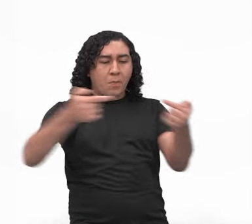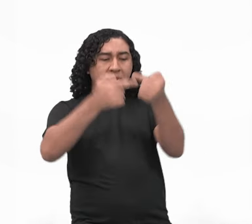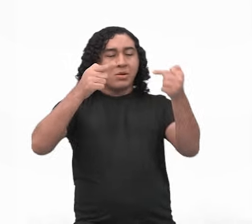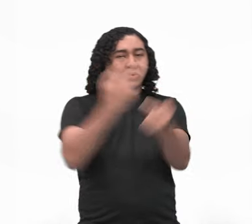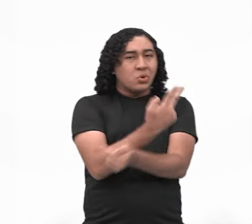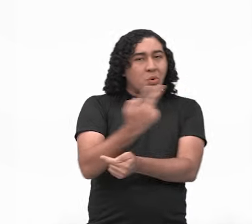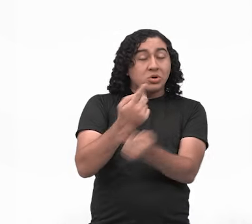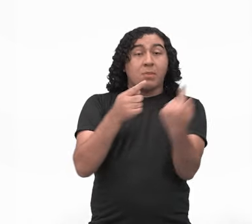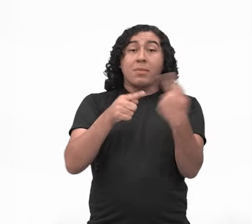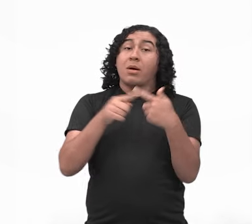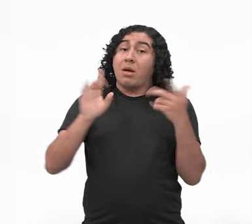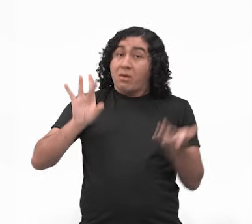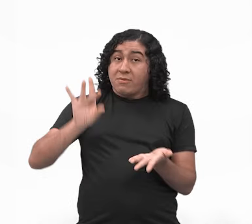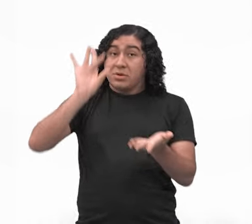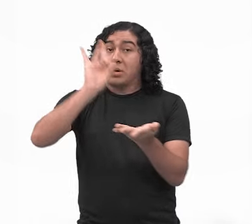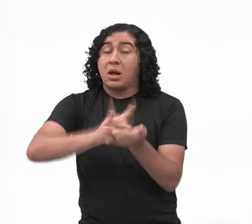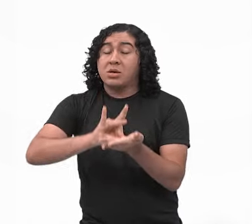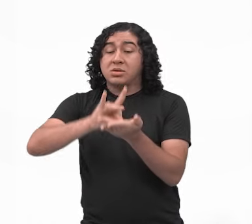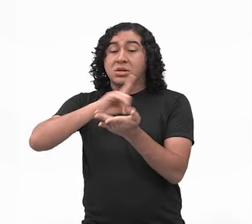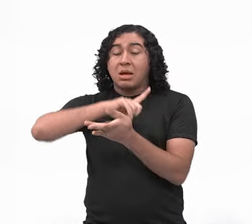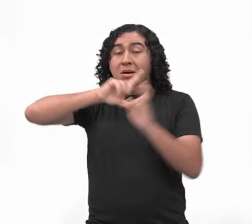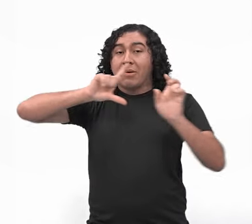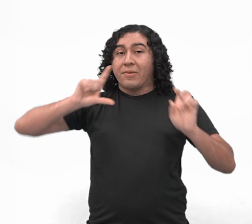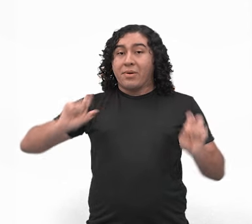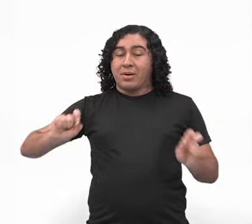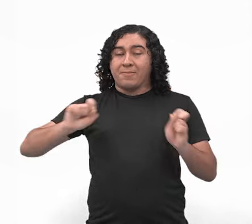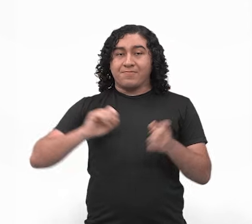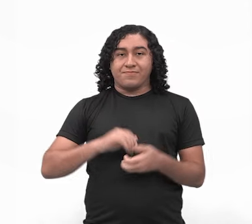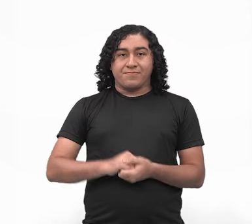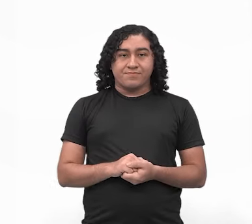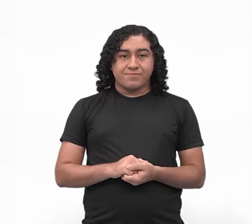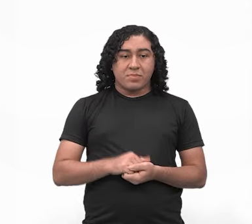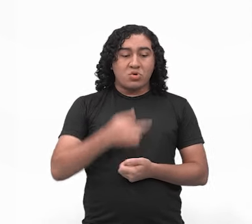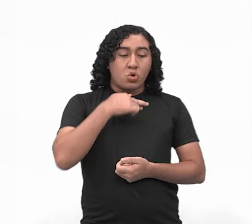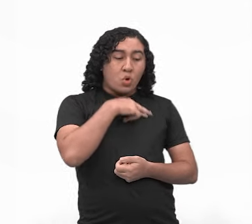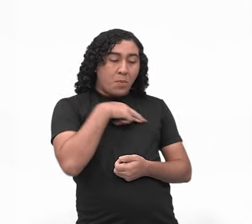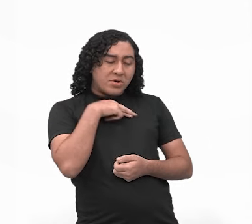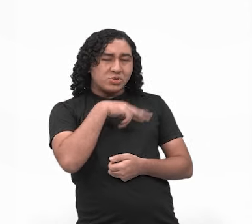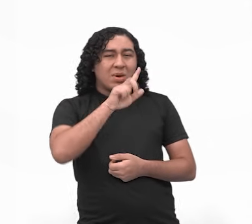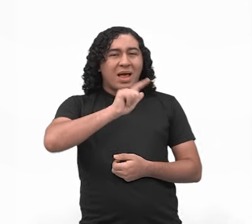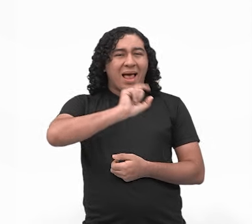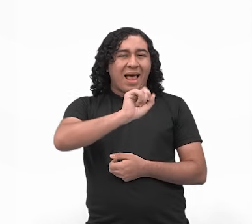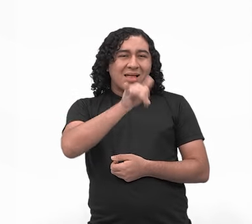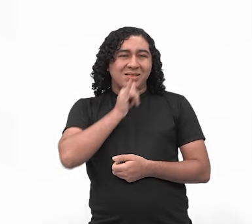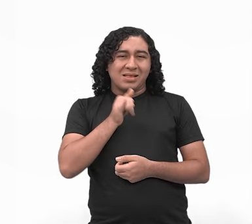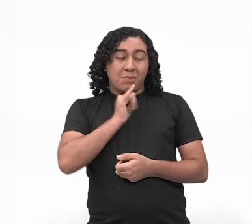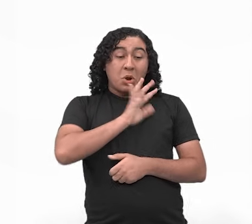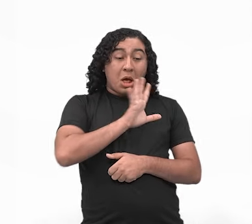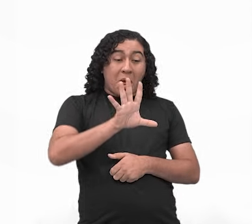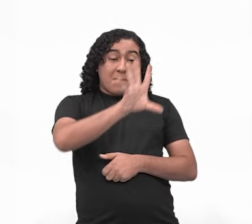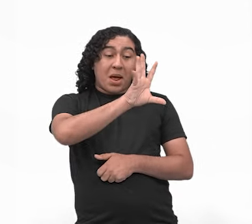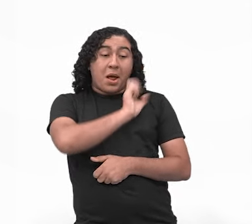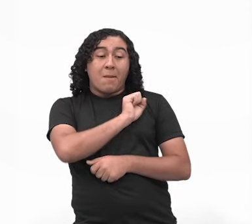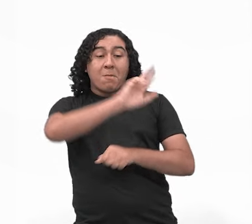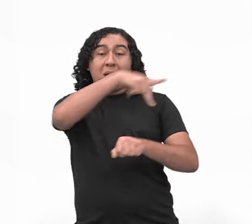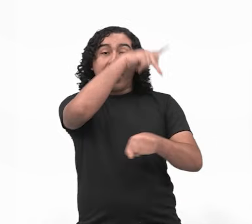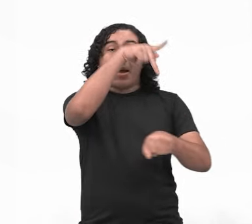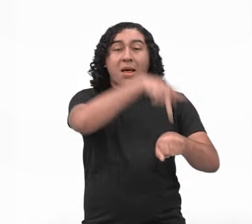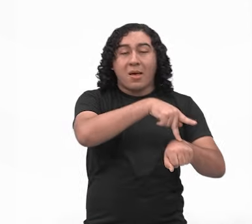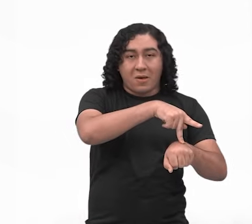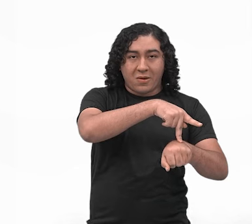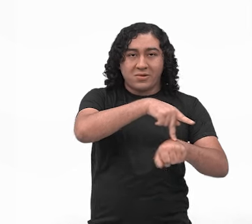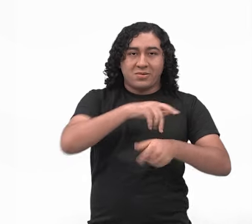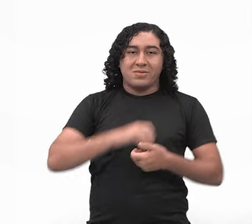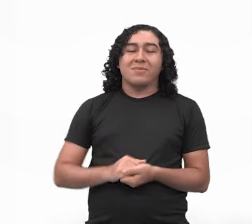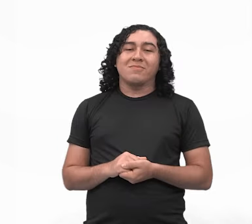romantismo? Porque justamente ele faz essa questão do romantismo, aquela questão patriótica, né? Então, o neoclassicismo ele vai trazer